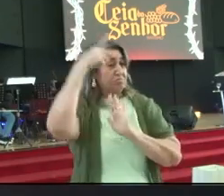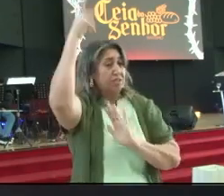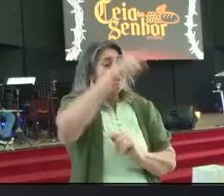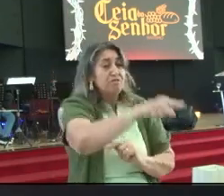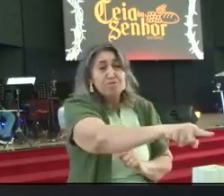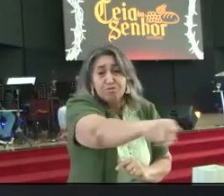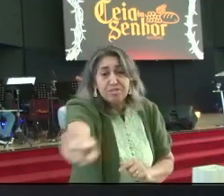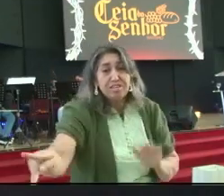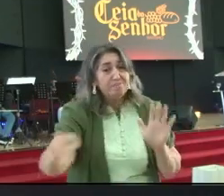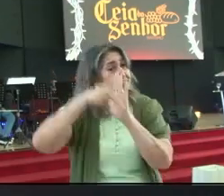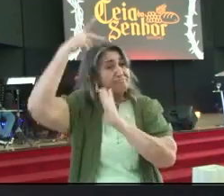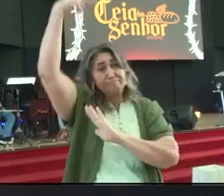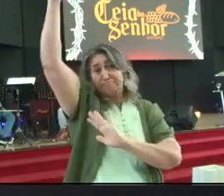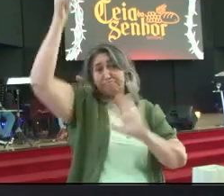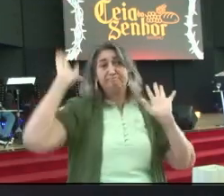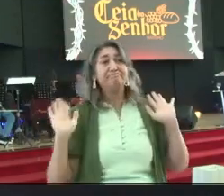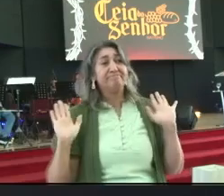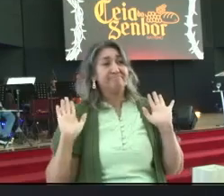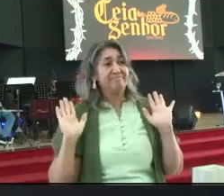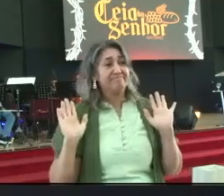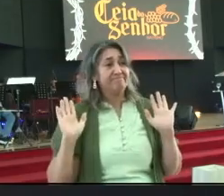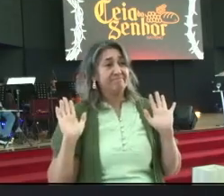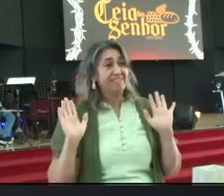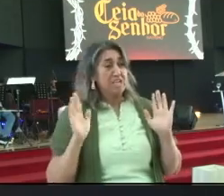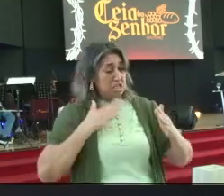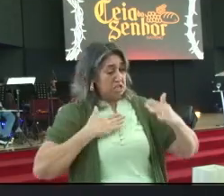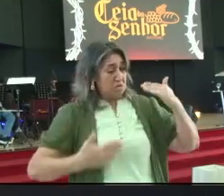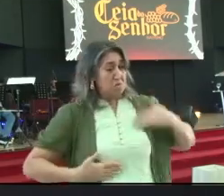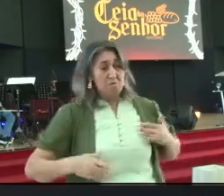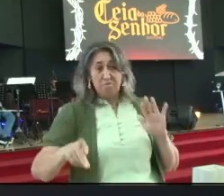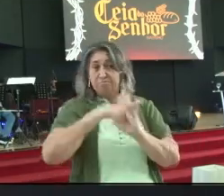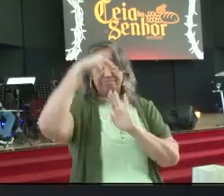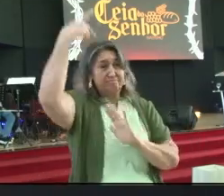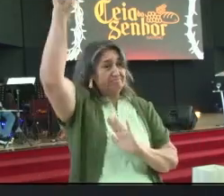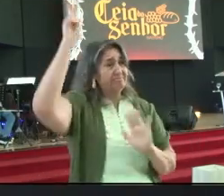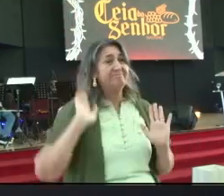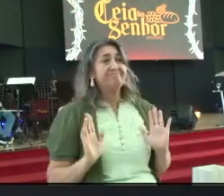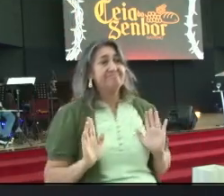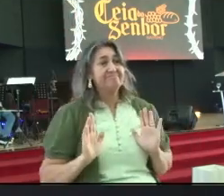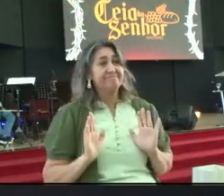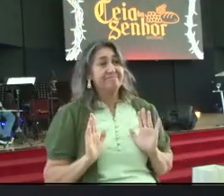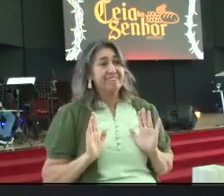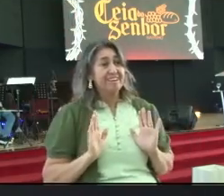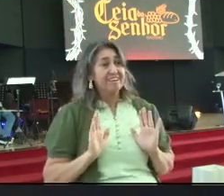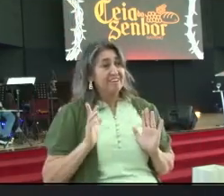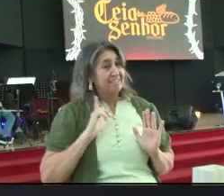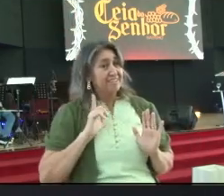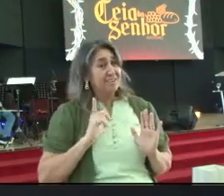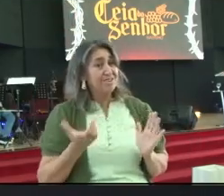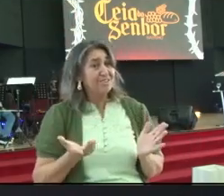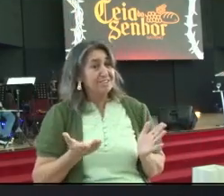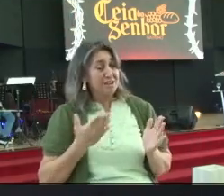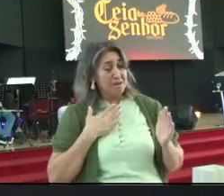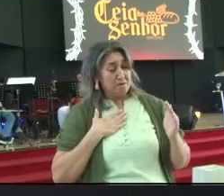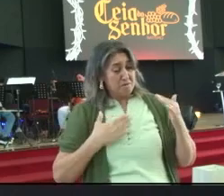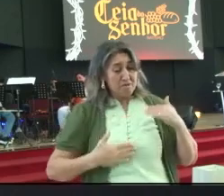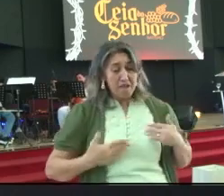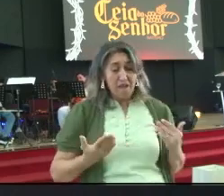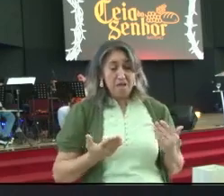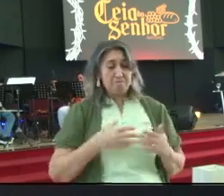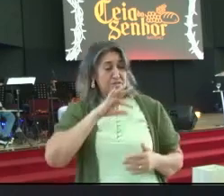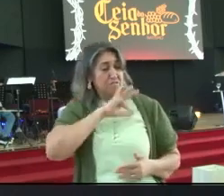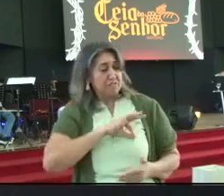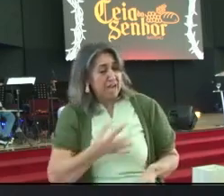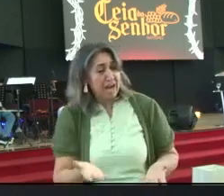Deus, você é de Deus, seu corpo é de Deus, seu tempo é de Deus,